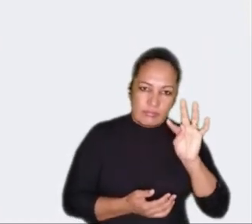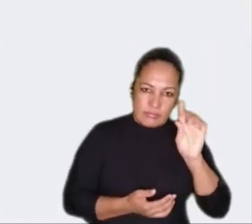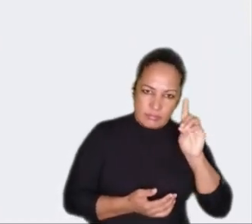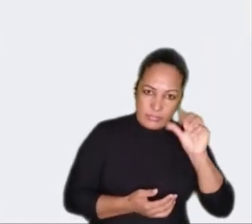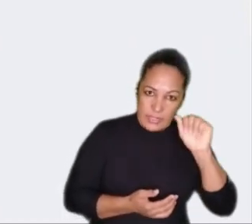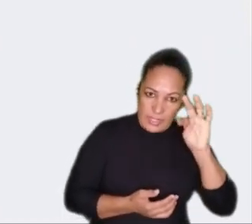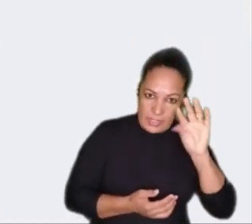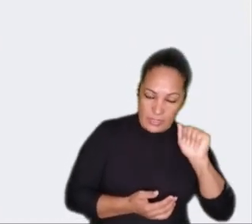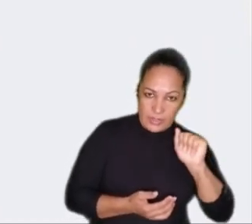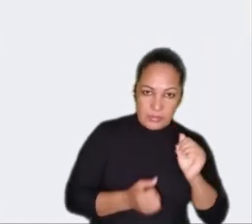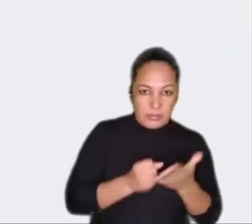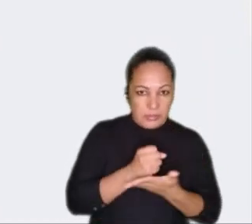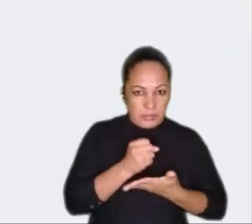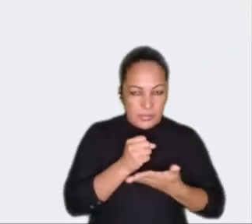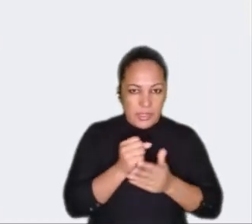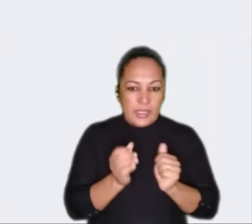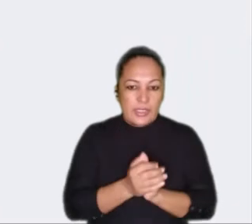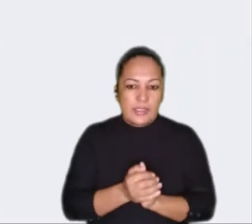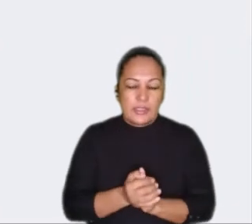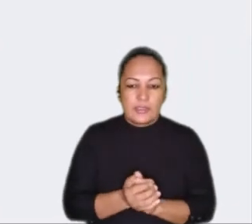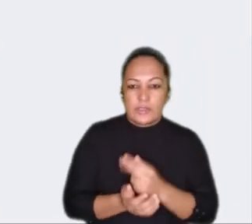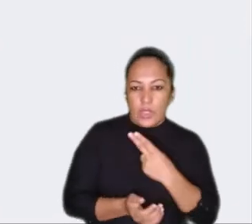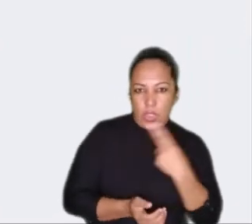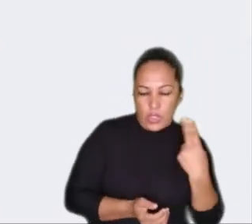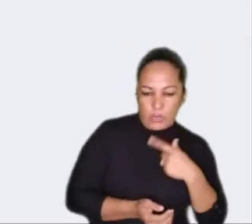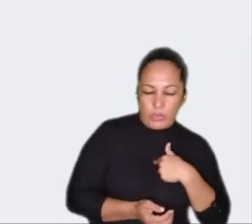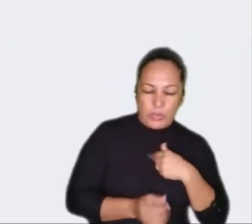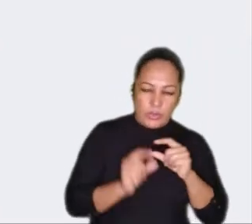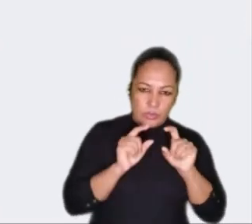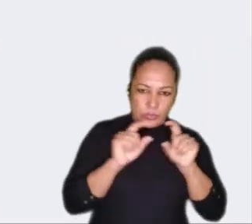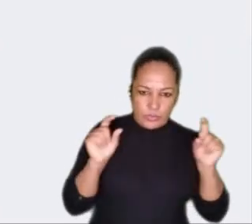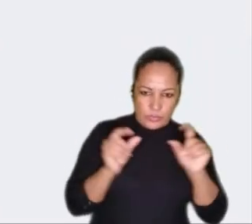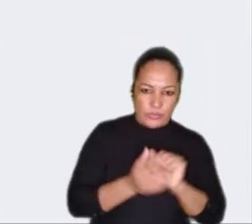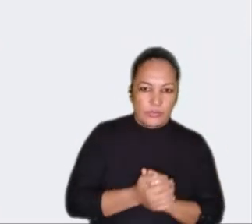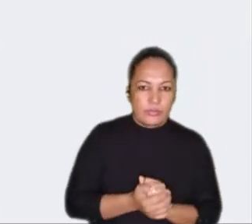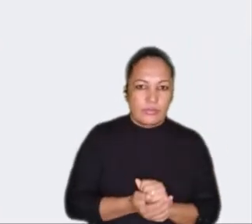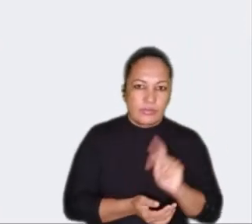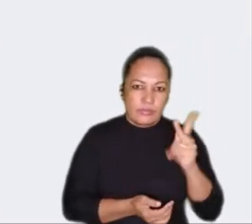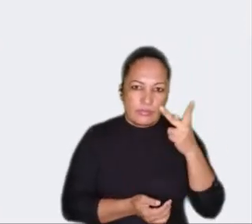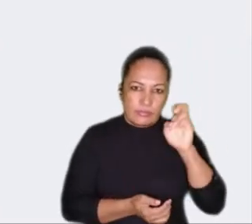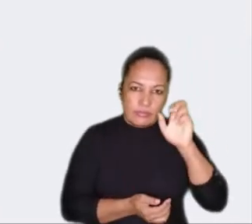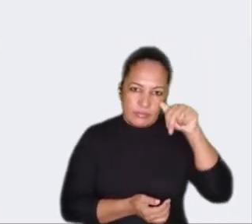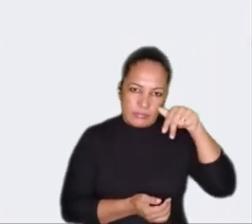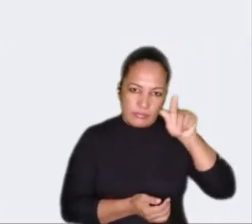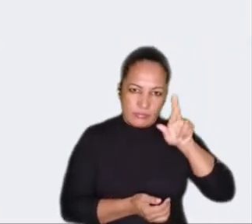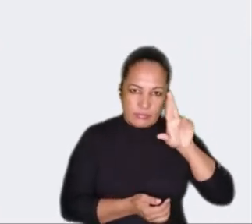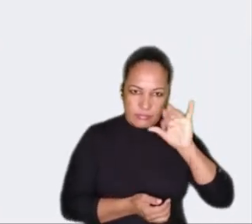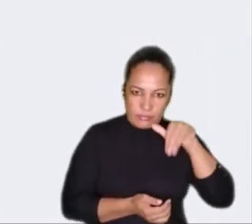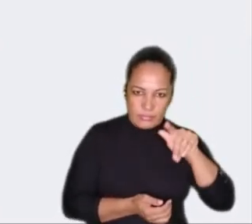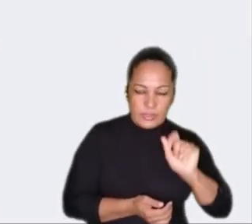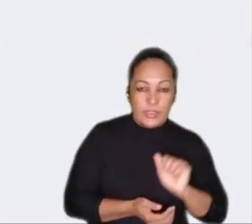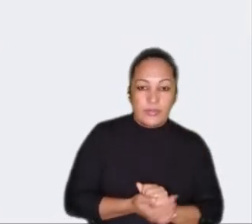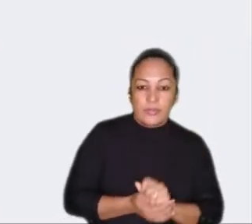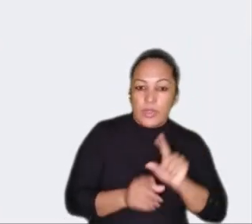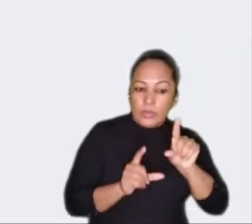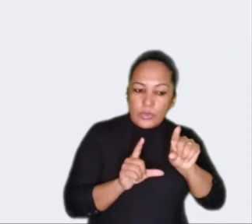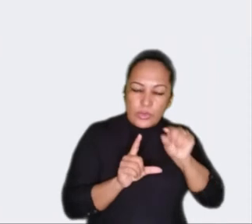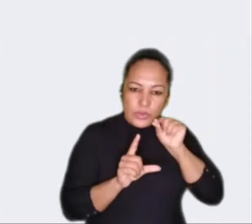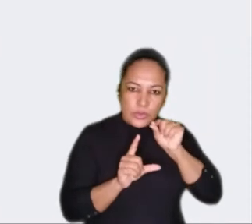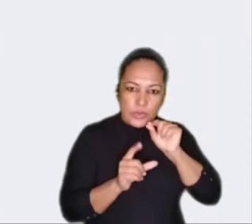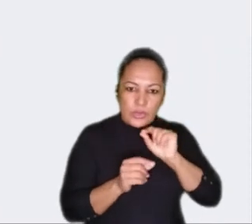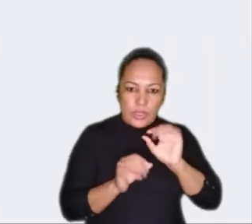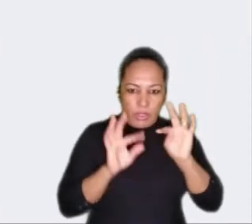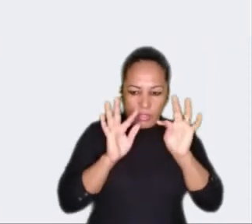database, vamos criar aqui Henrique, que é meu sobrenome. Henrique, tá?